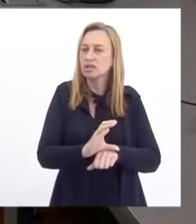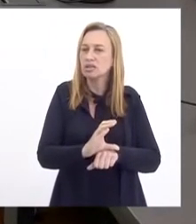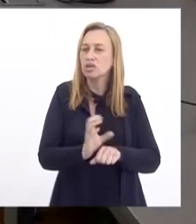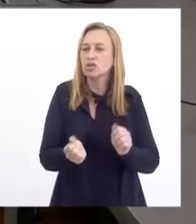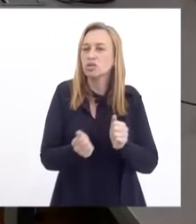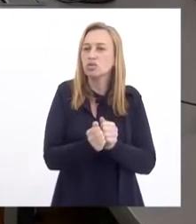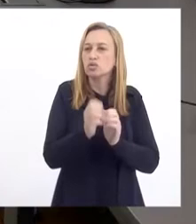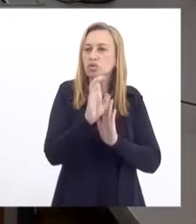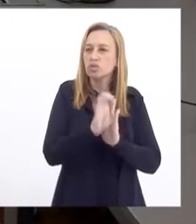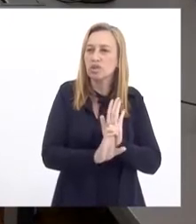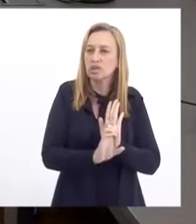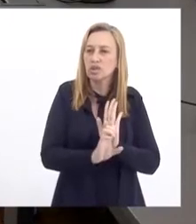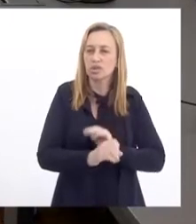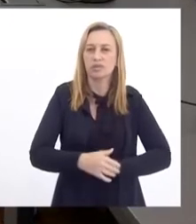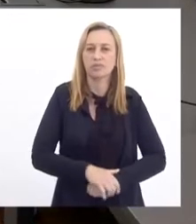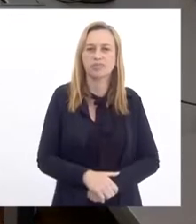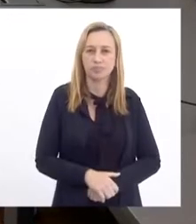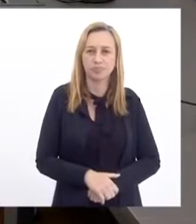com emendas.